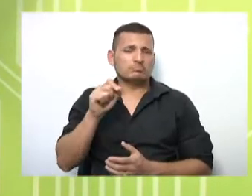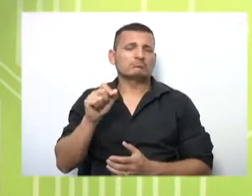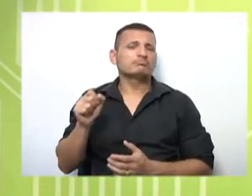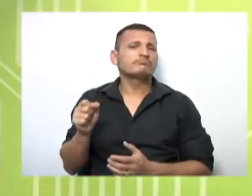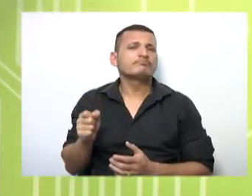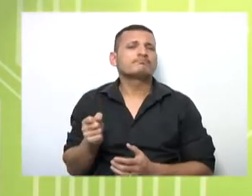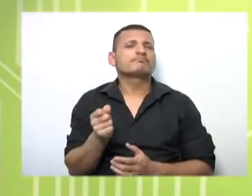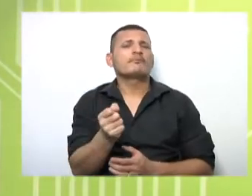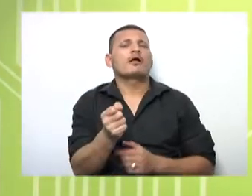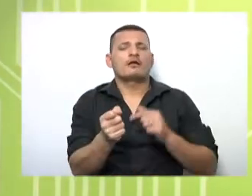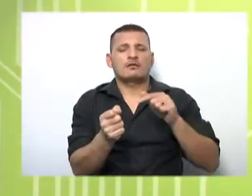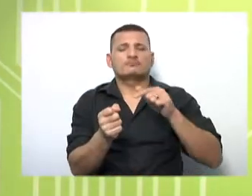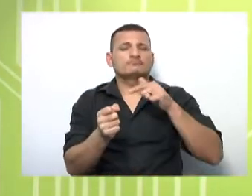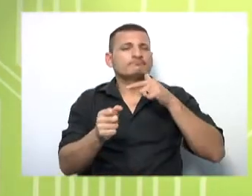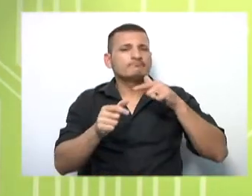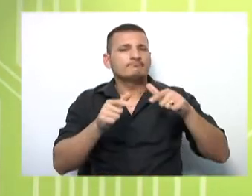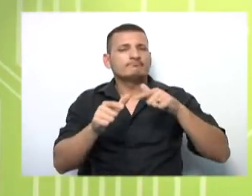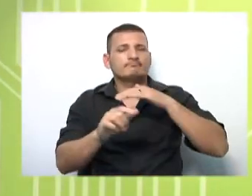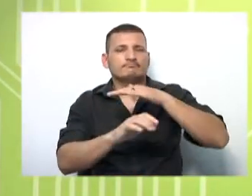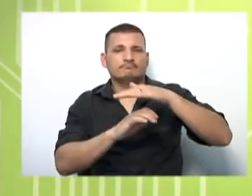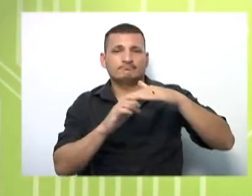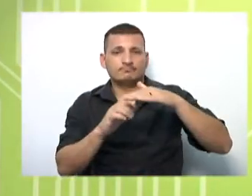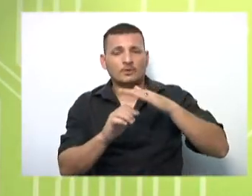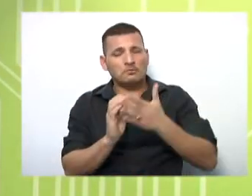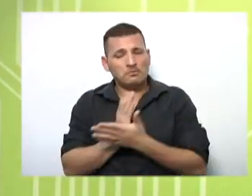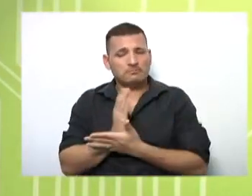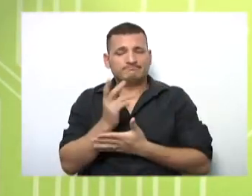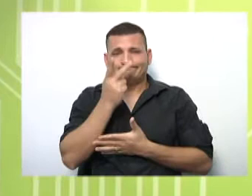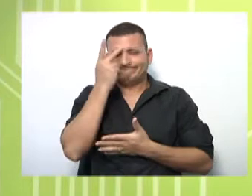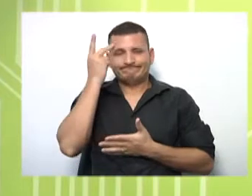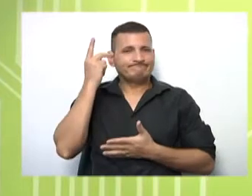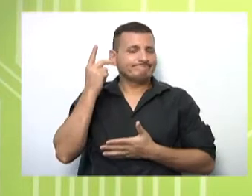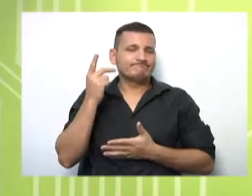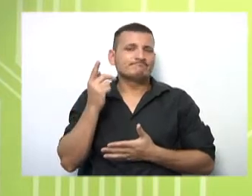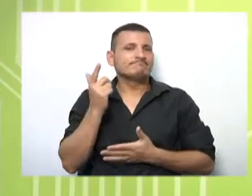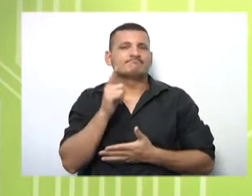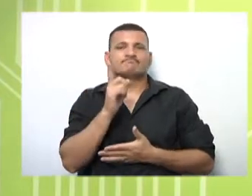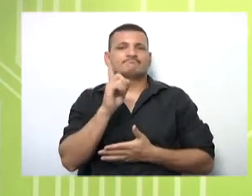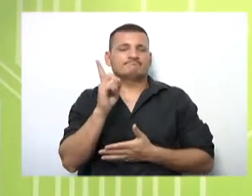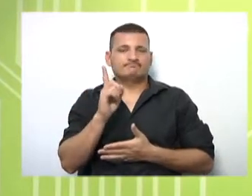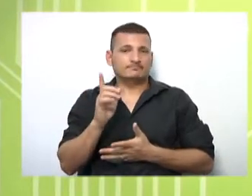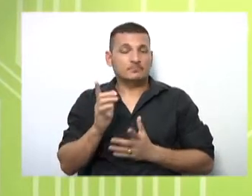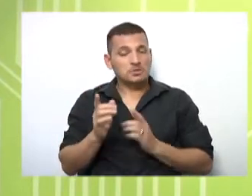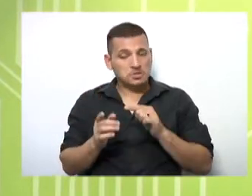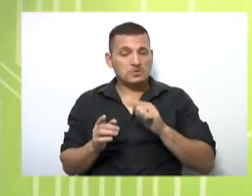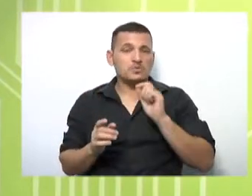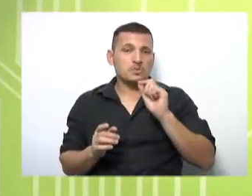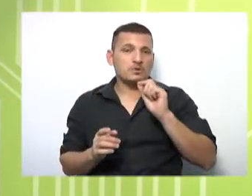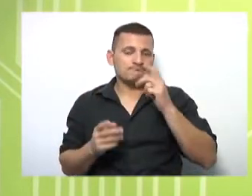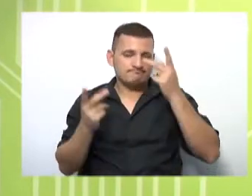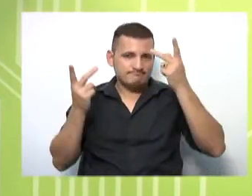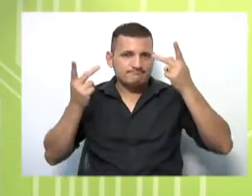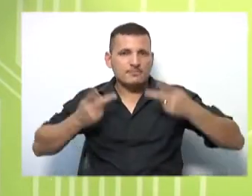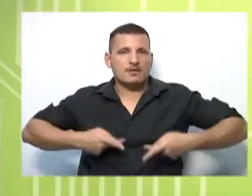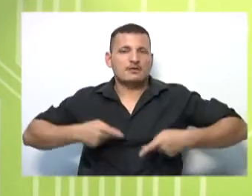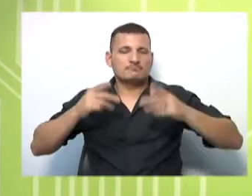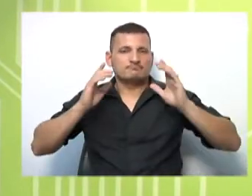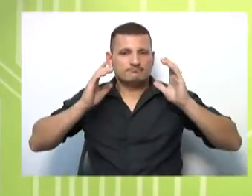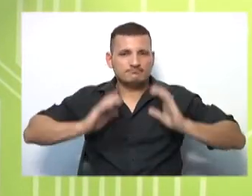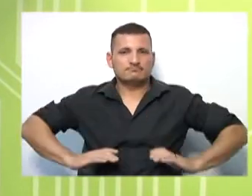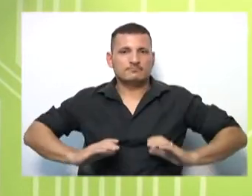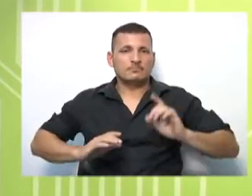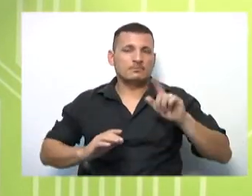trabalho, pessoas que têm desvantagem para entrar nesse mercado de trabalho e para serem reconhecidas como cidadãs. Então é